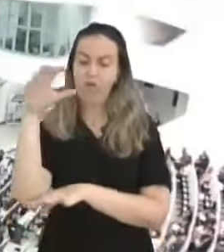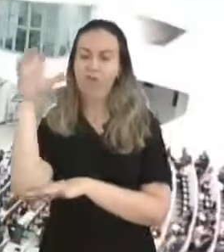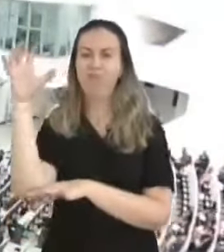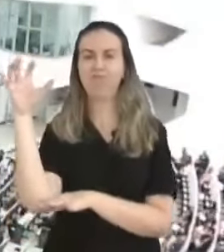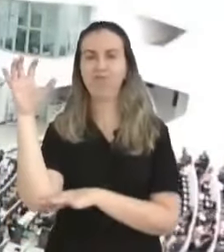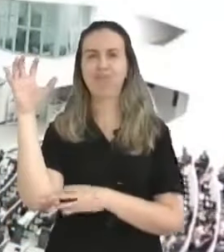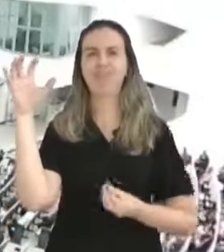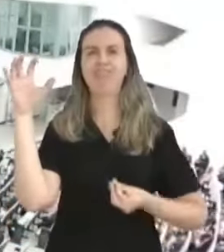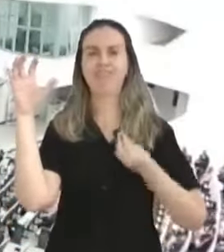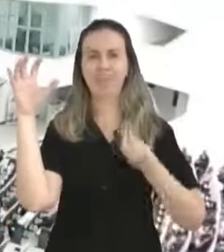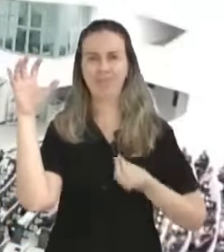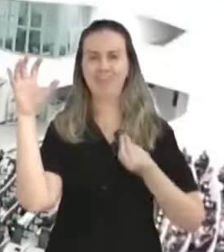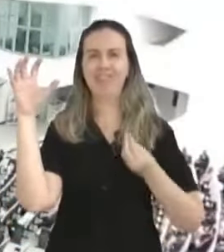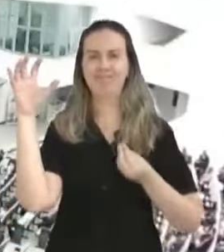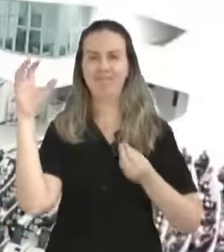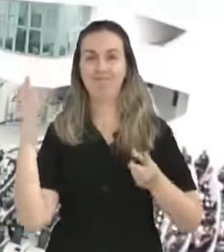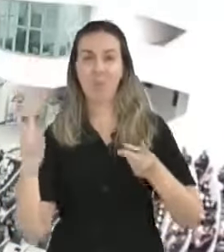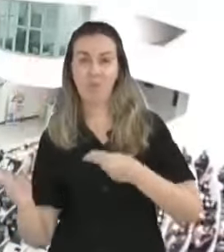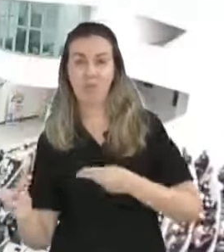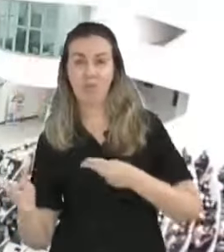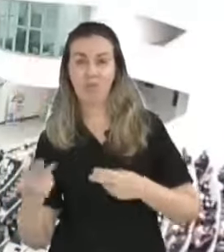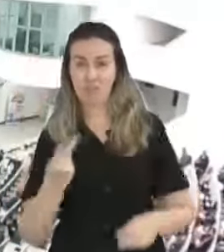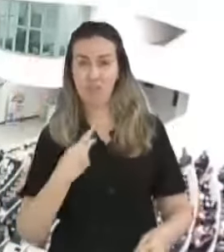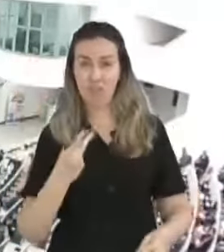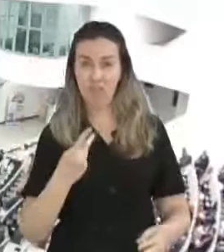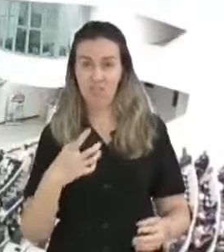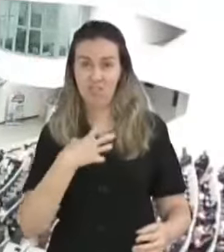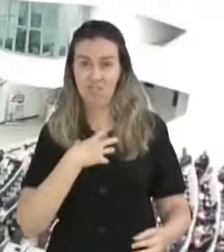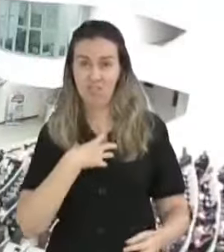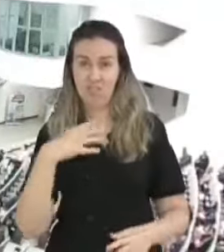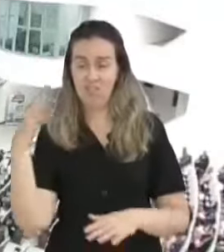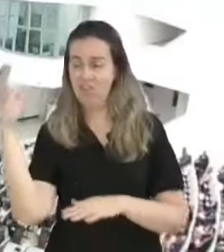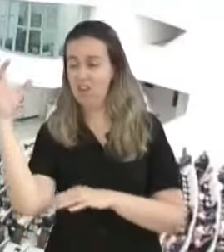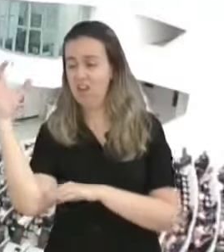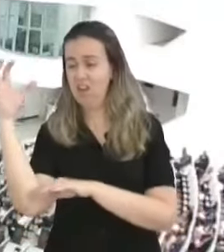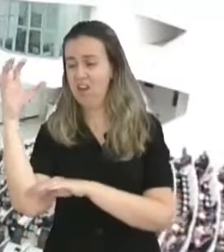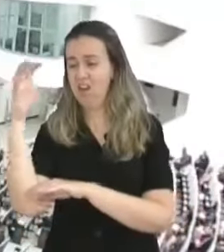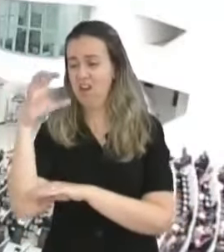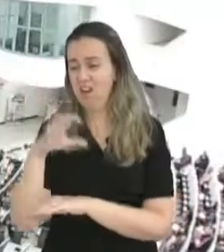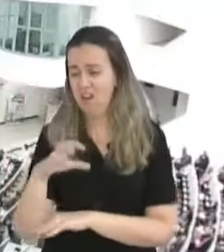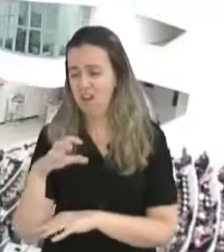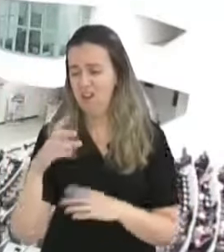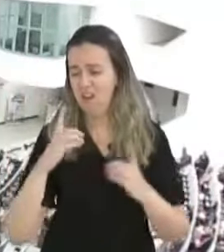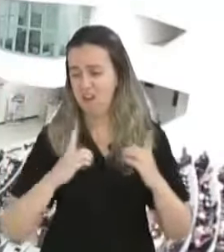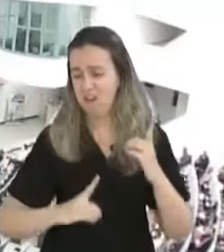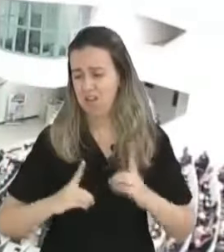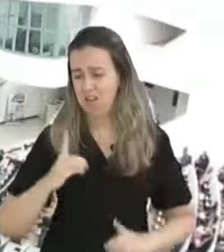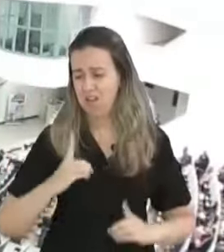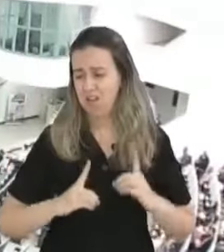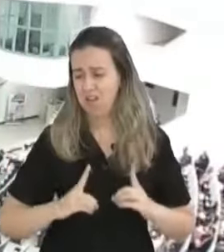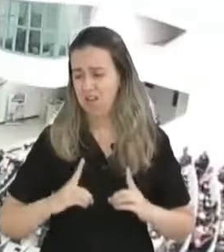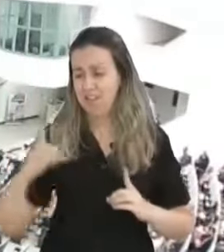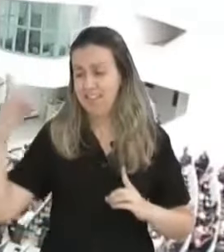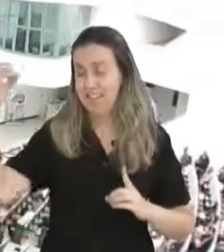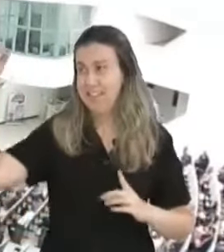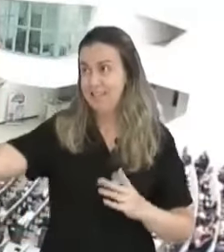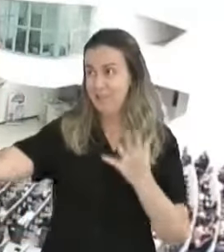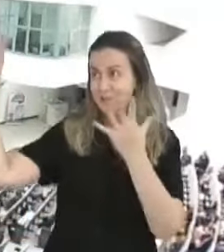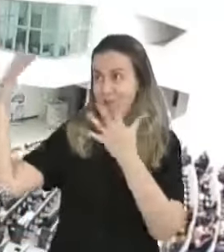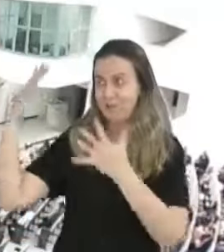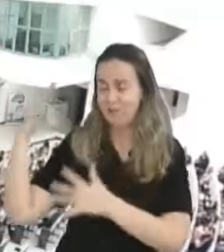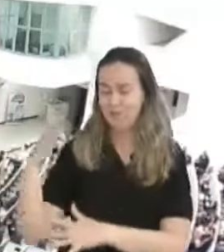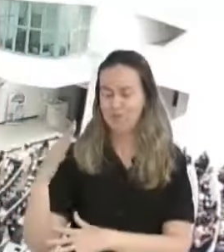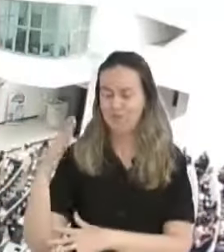se sentindo cortado como uma árvore, você vai ser renovado, novos brotos vão